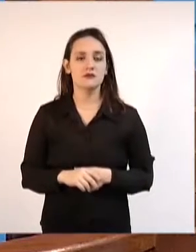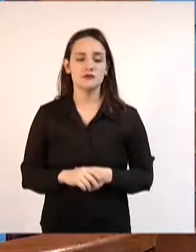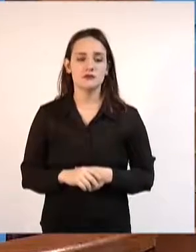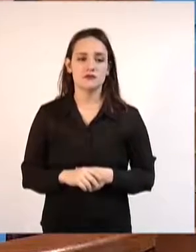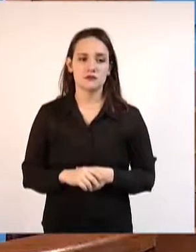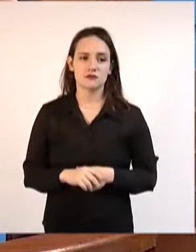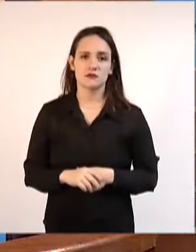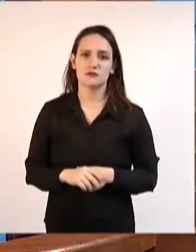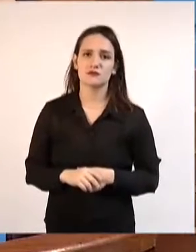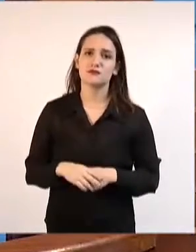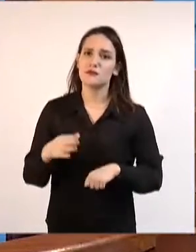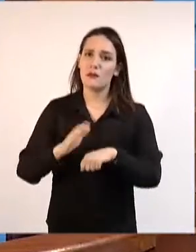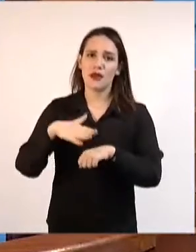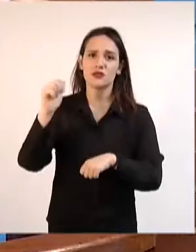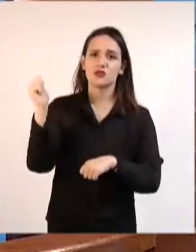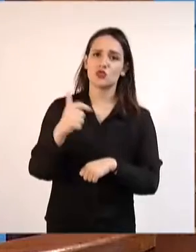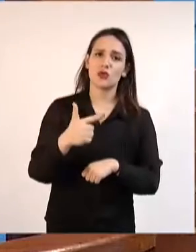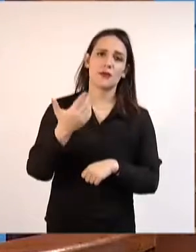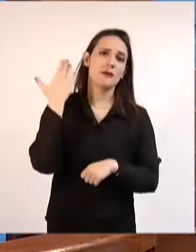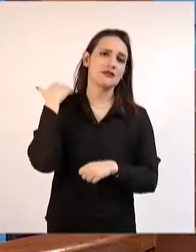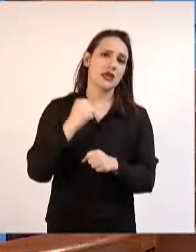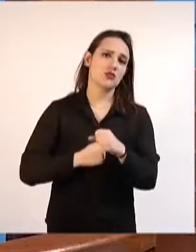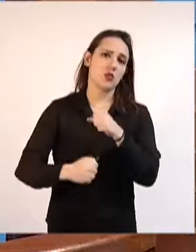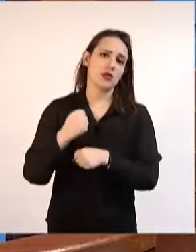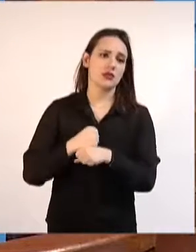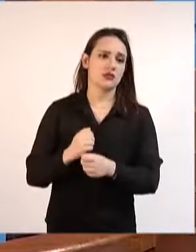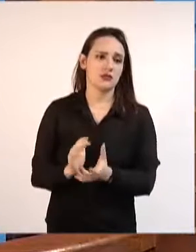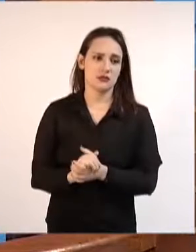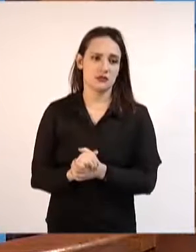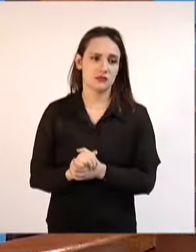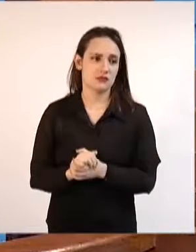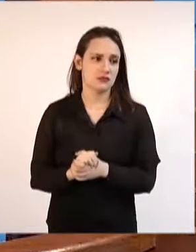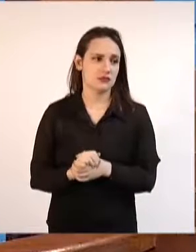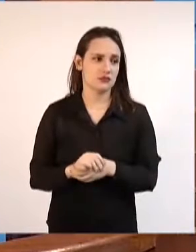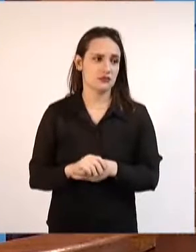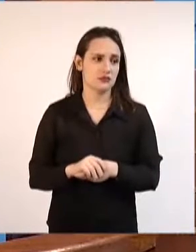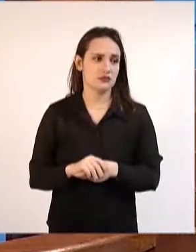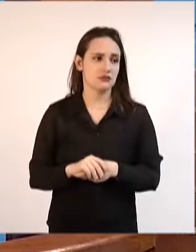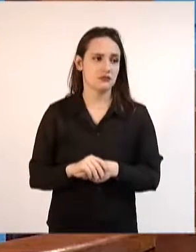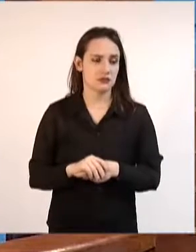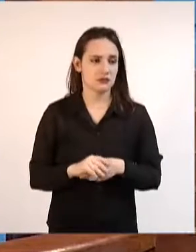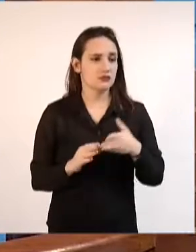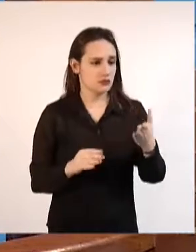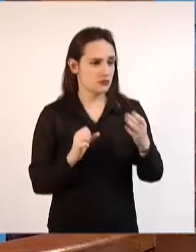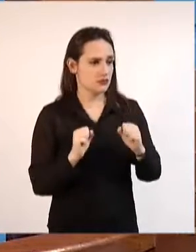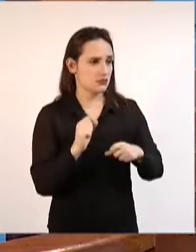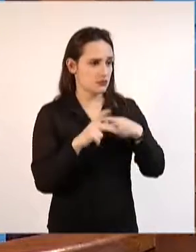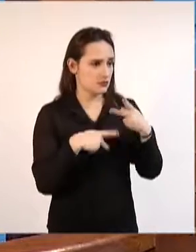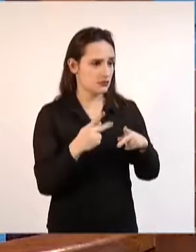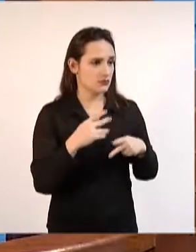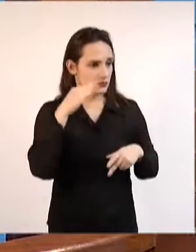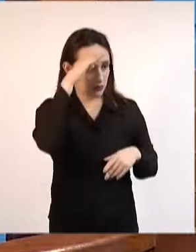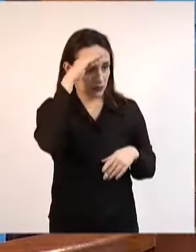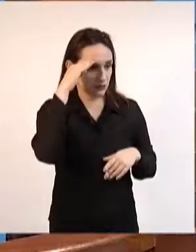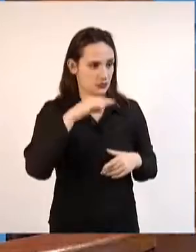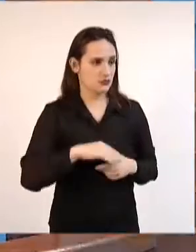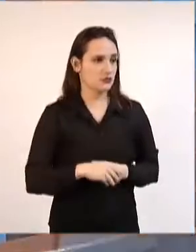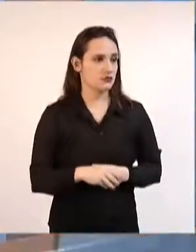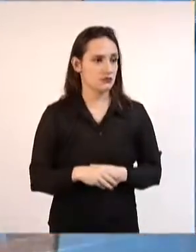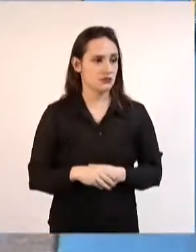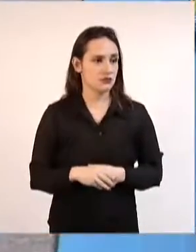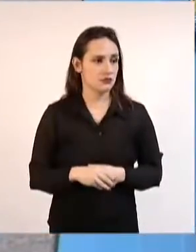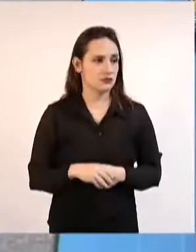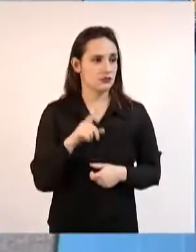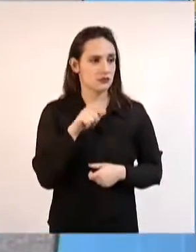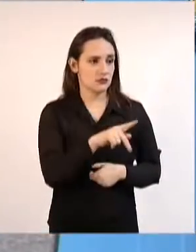6 primeiros meses do ano passado, em 33% o número de feminicídios. Mas concedo a palavra ao deputado,